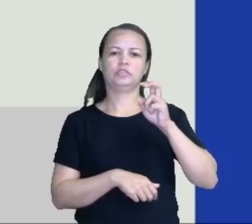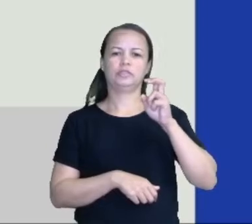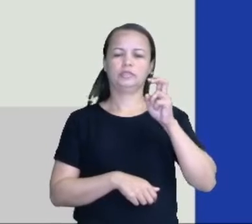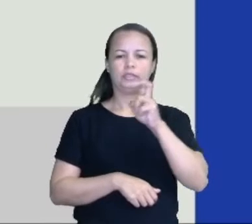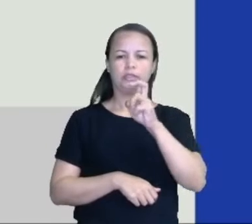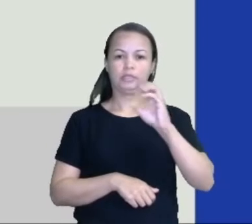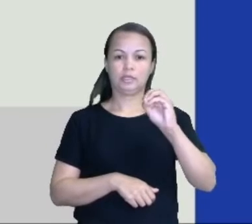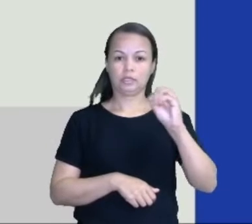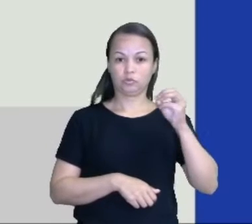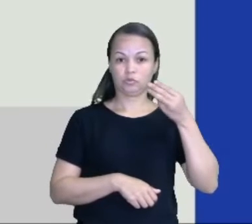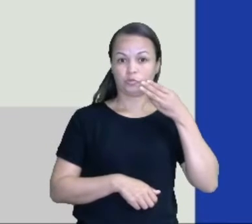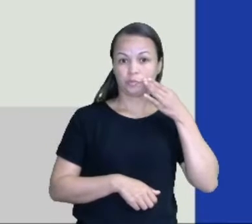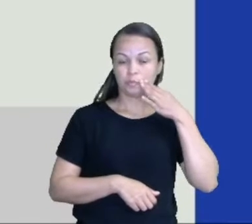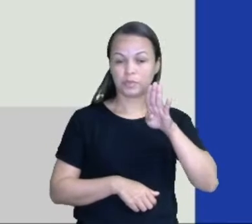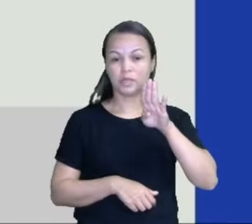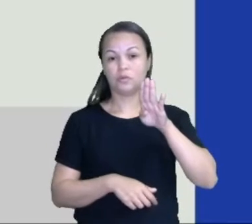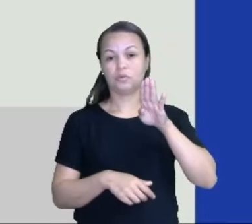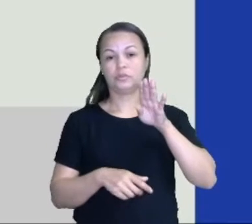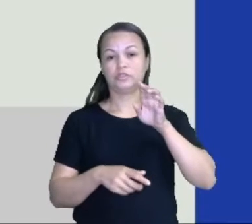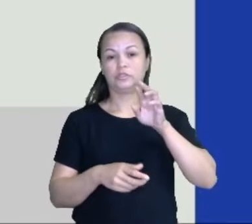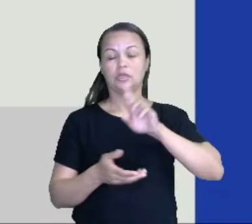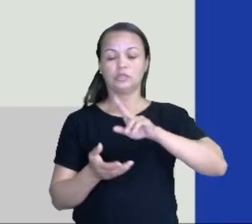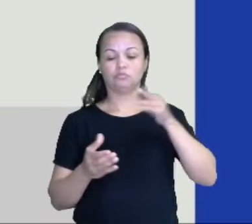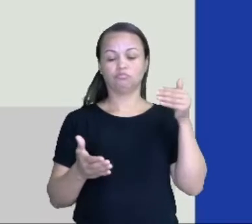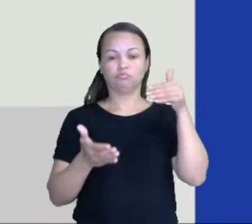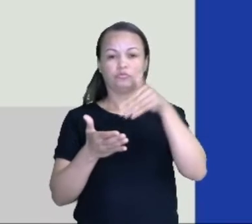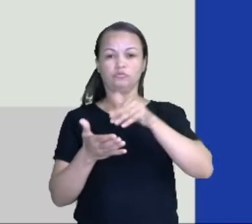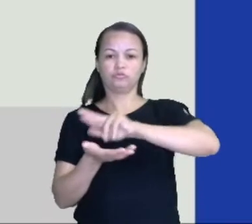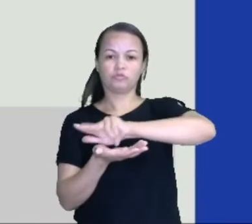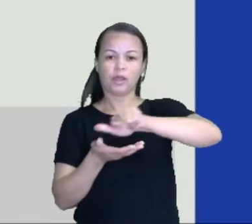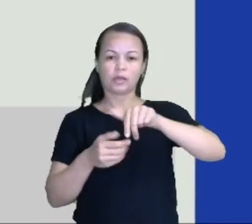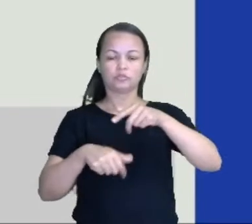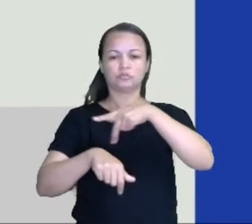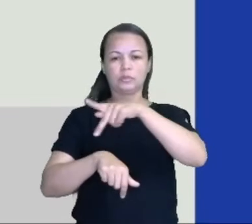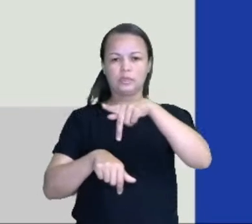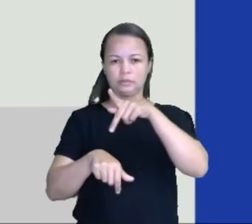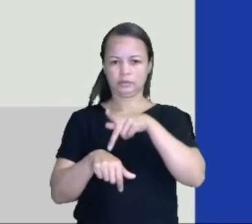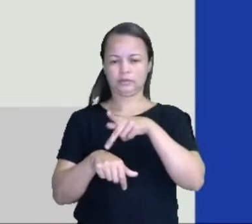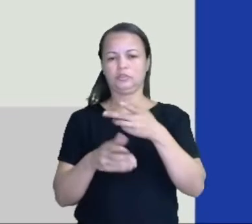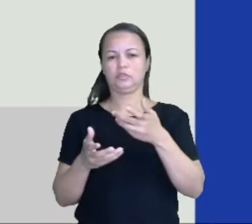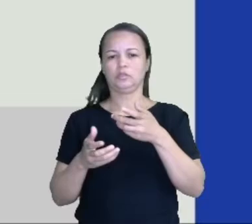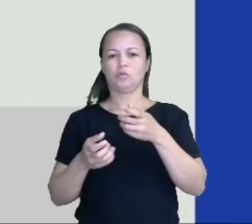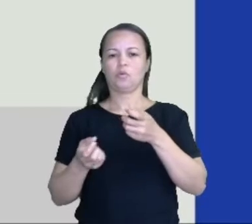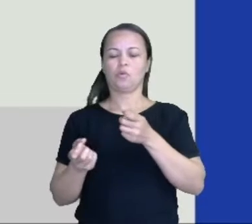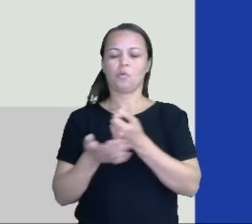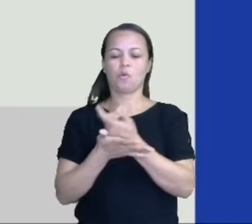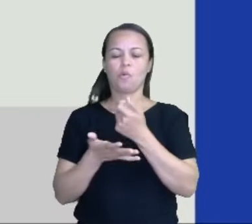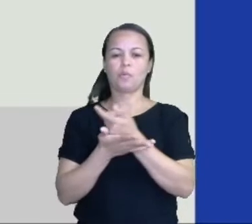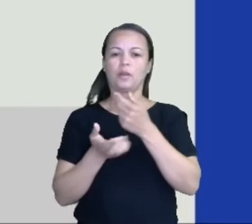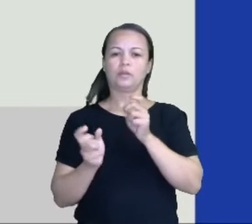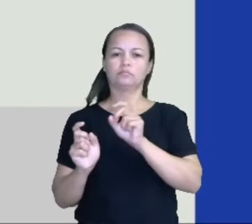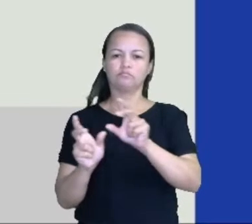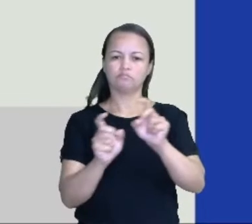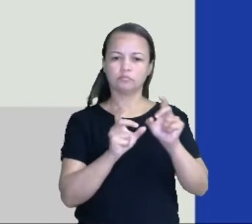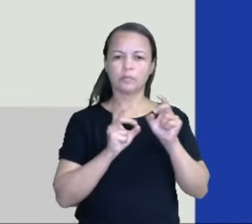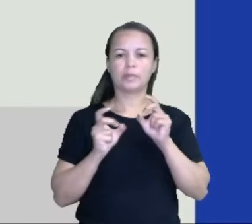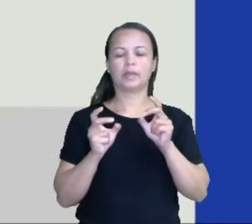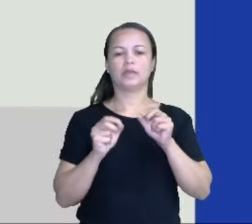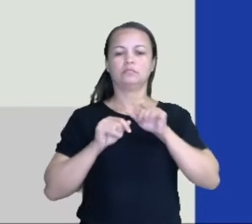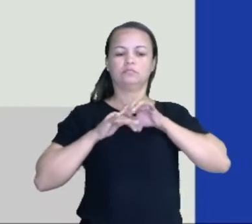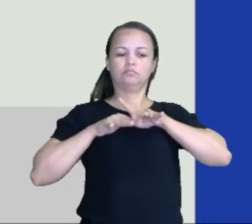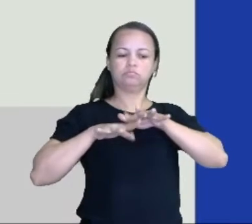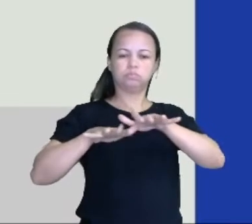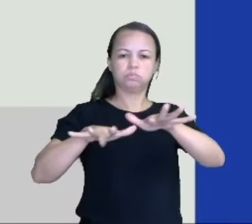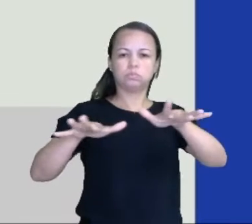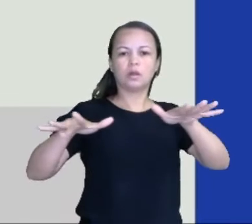ela atua em vários países, comprando redes de supermercado e expandindo a sua